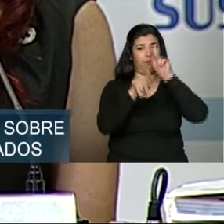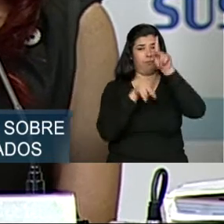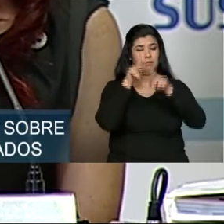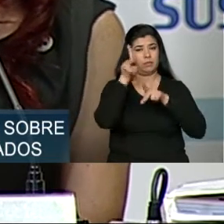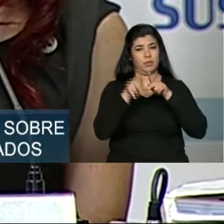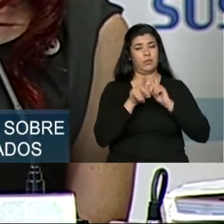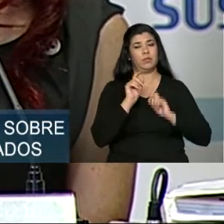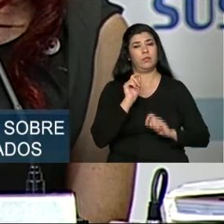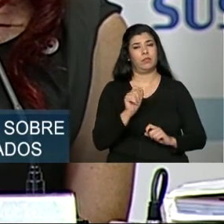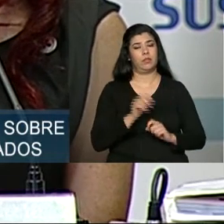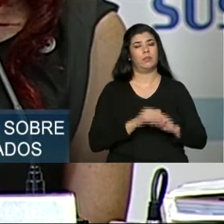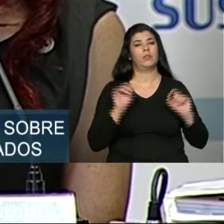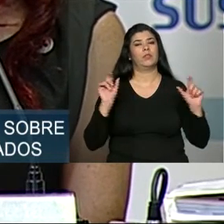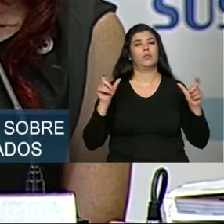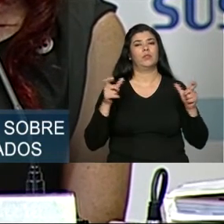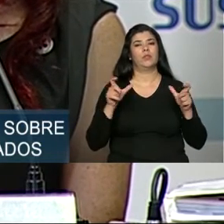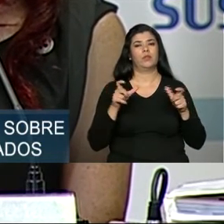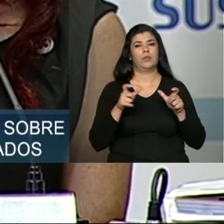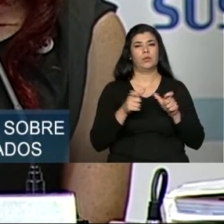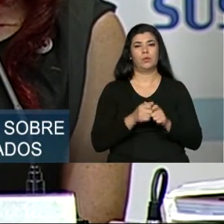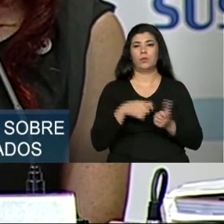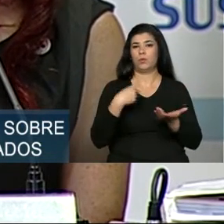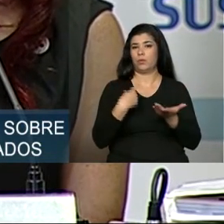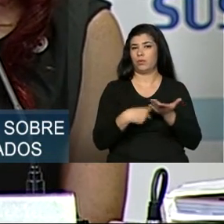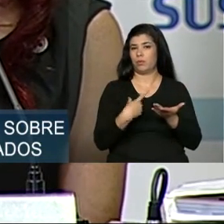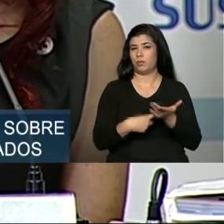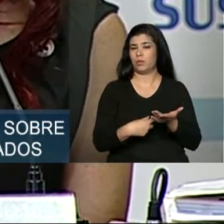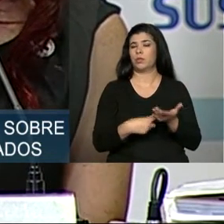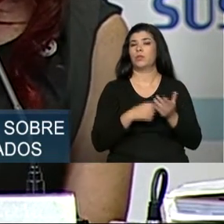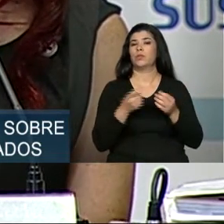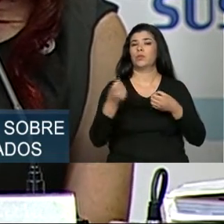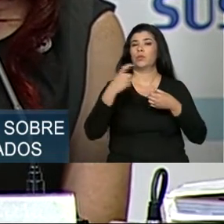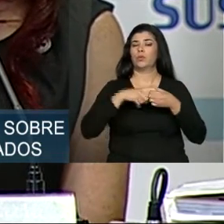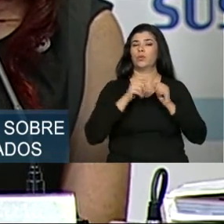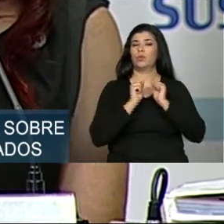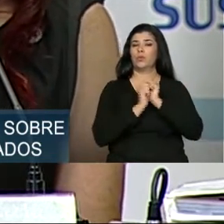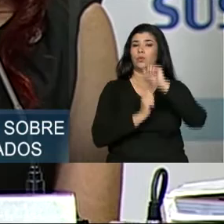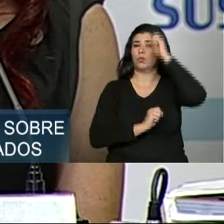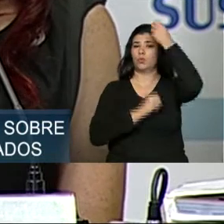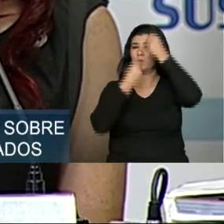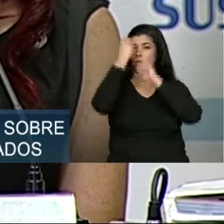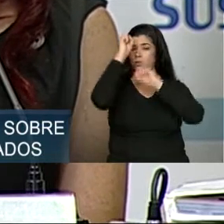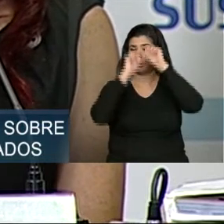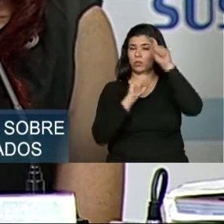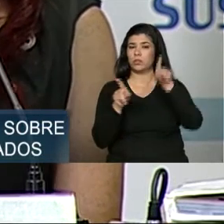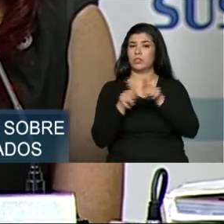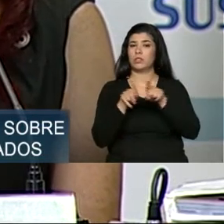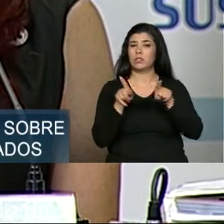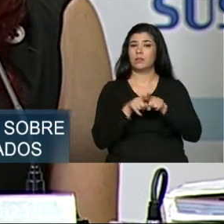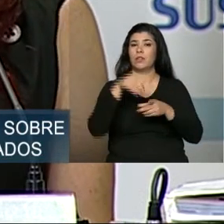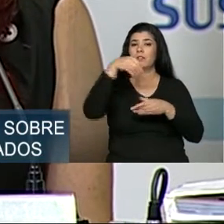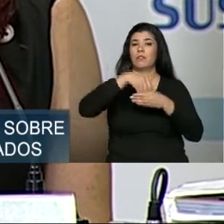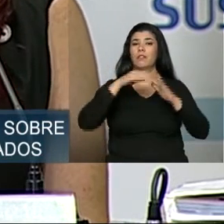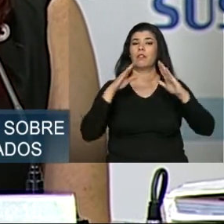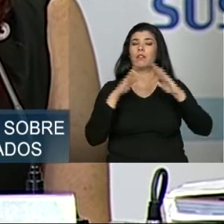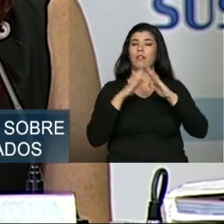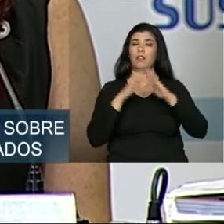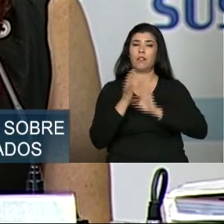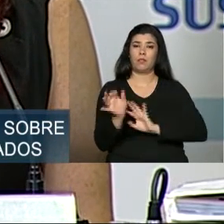além dessa parceria feita com as indústrias, é preciso reduzir o consumo de sal adicionado nos